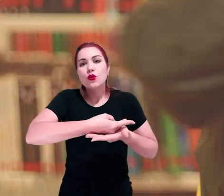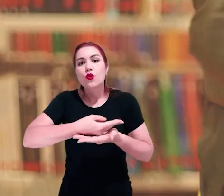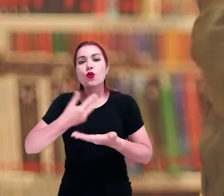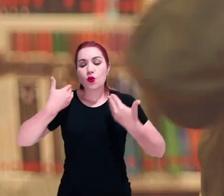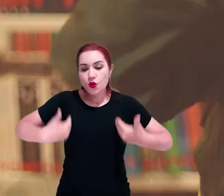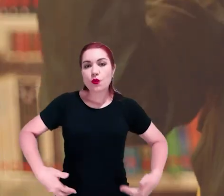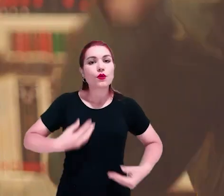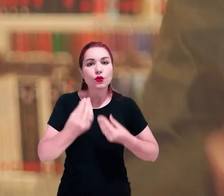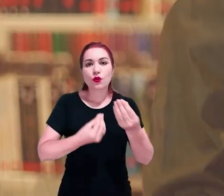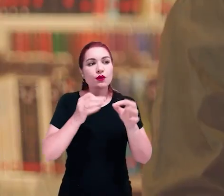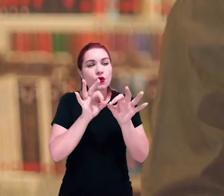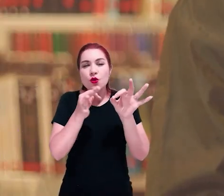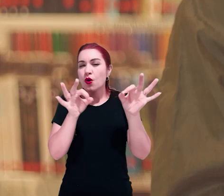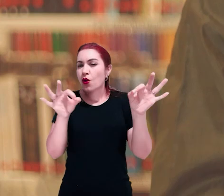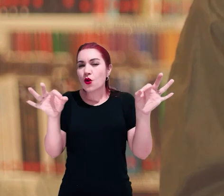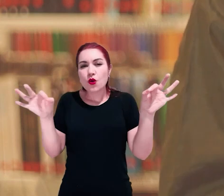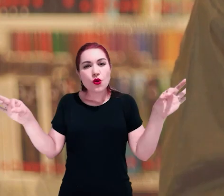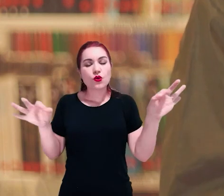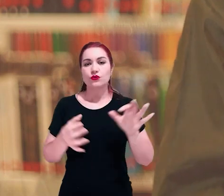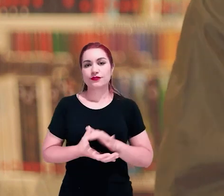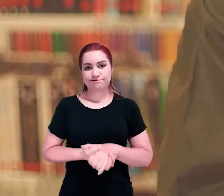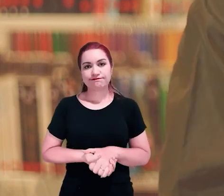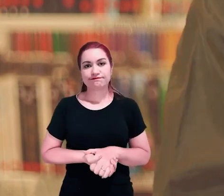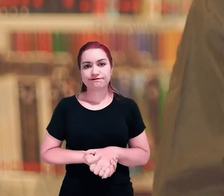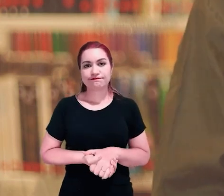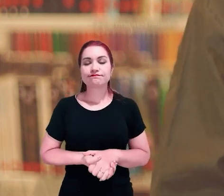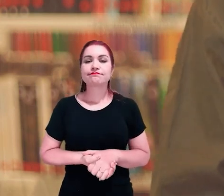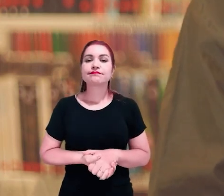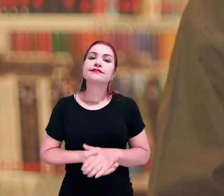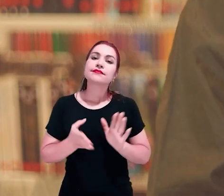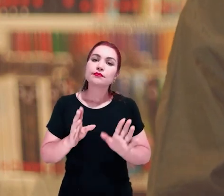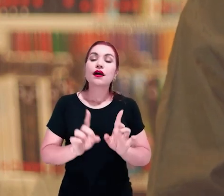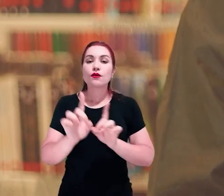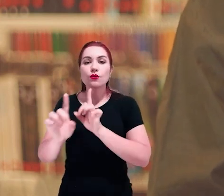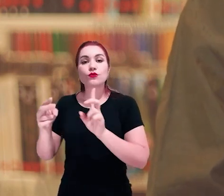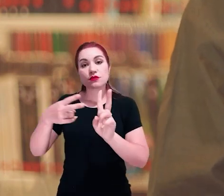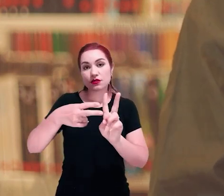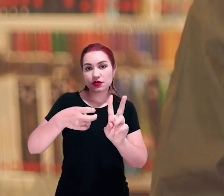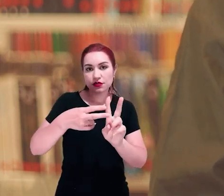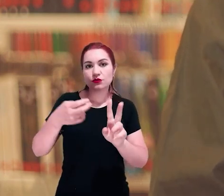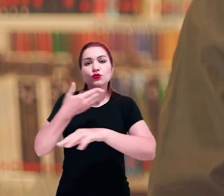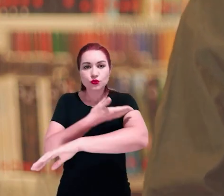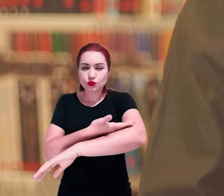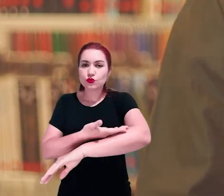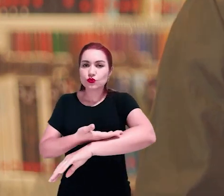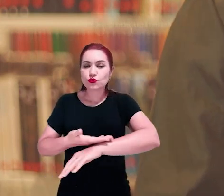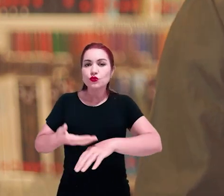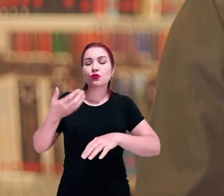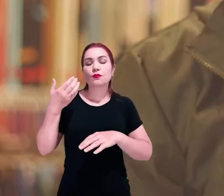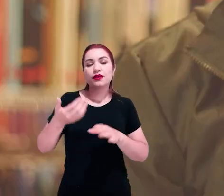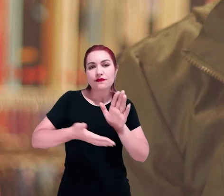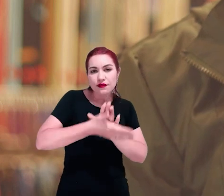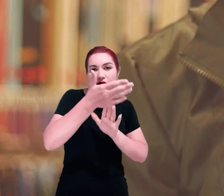Beber, distância era muito grande de São Gabriel para lá. empresário da Fazenda Pulquéria. Mas os índios, eles viajavam sempre